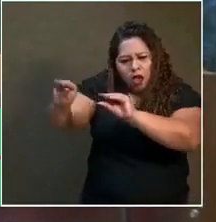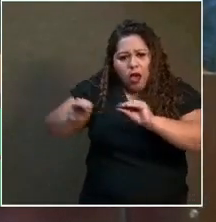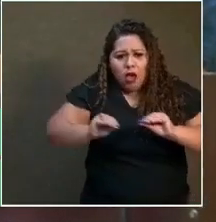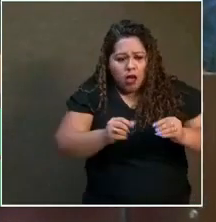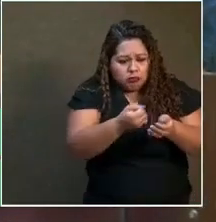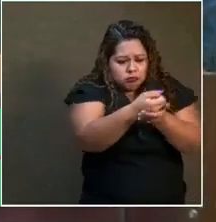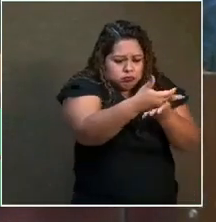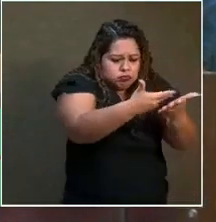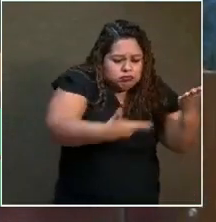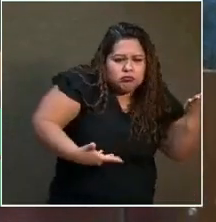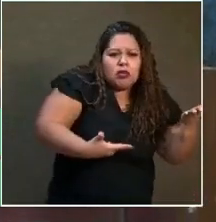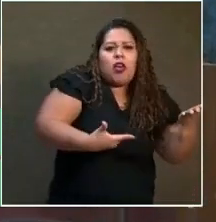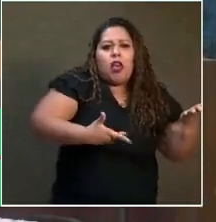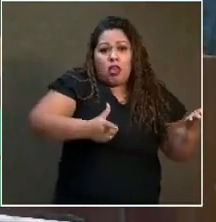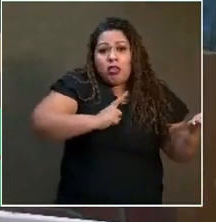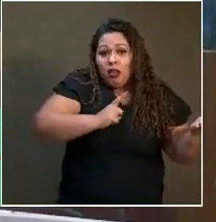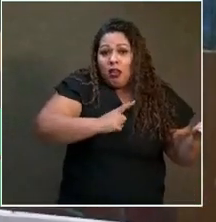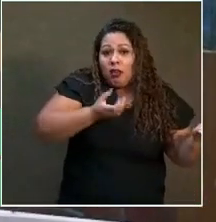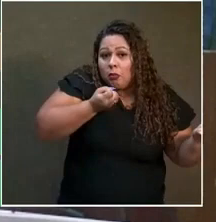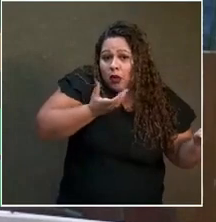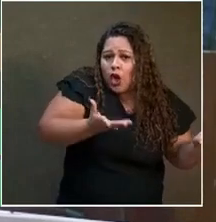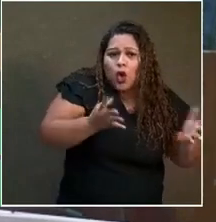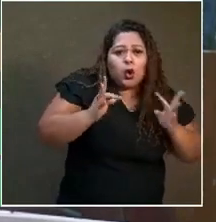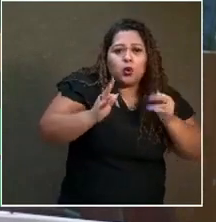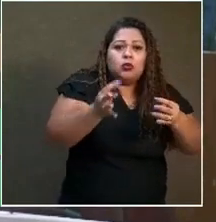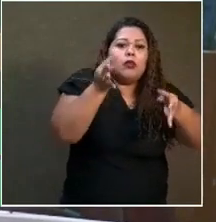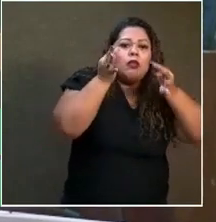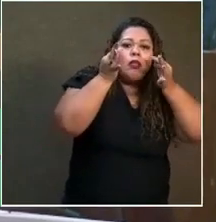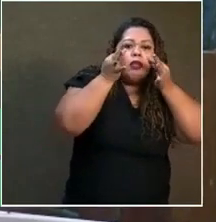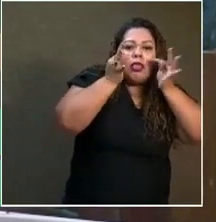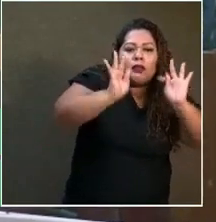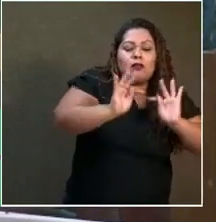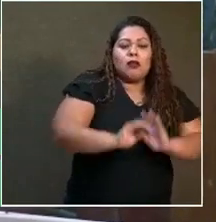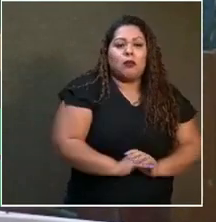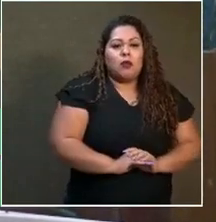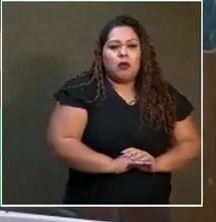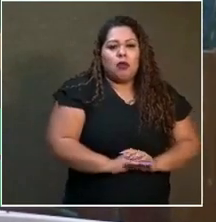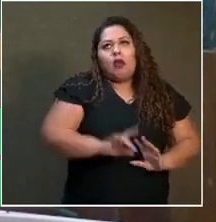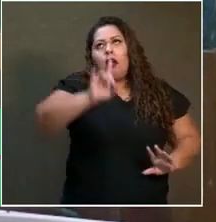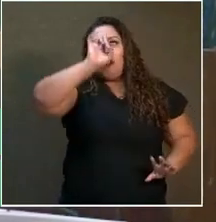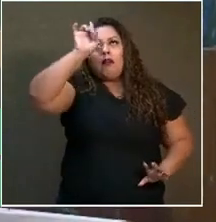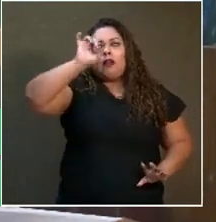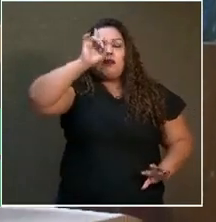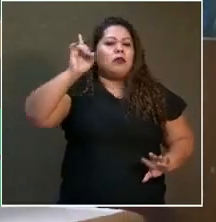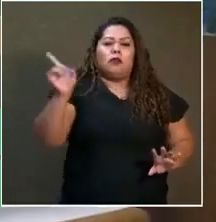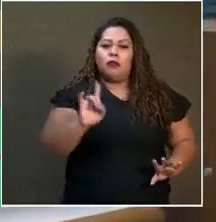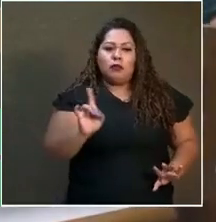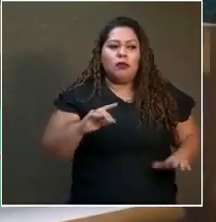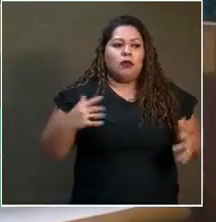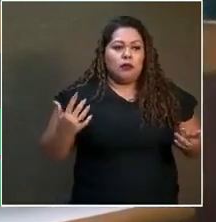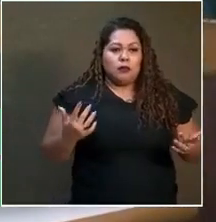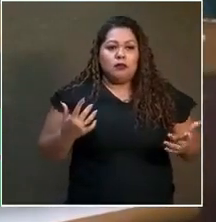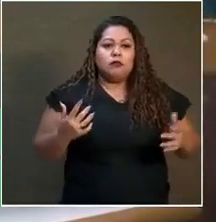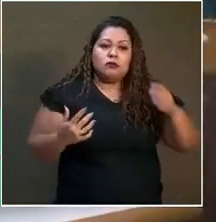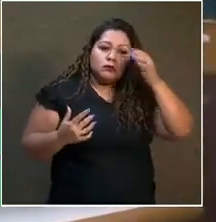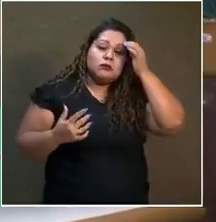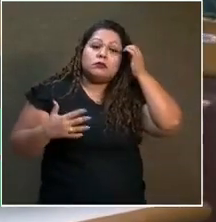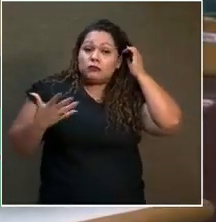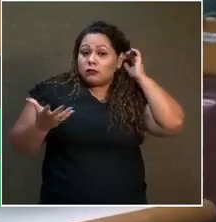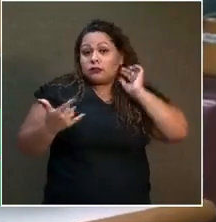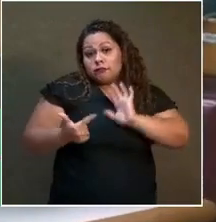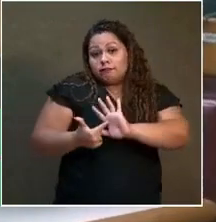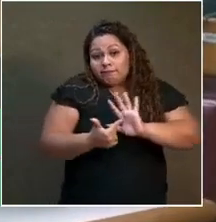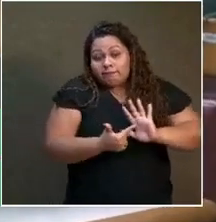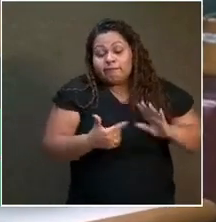nos autos, excelências. Está tudo aqui nos autos. Não foi invenção da cabeça dele. Como querem